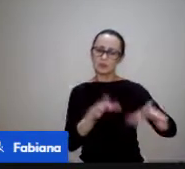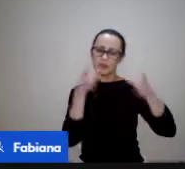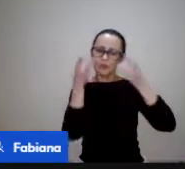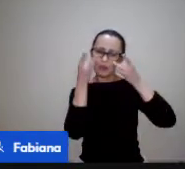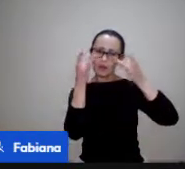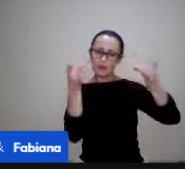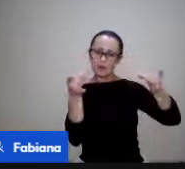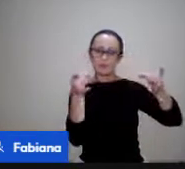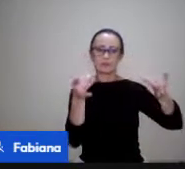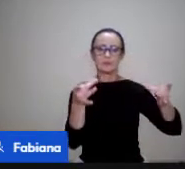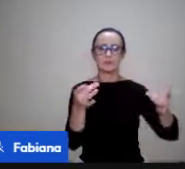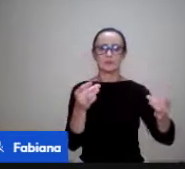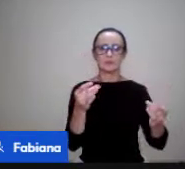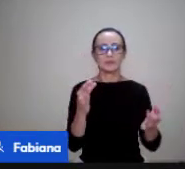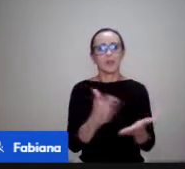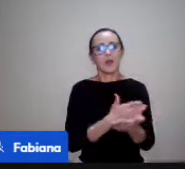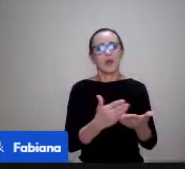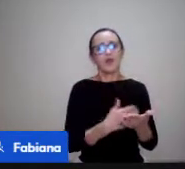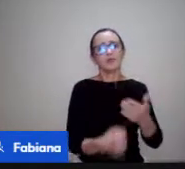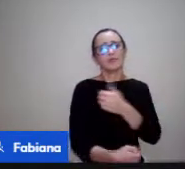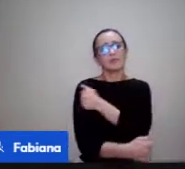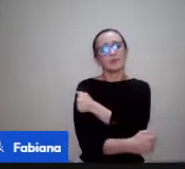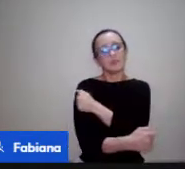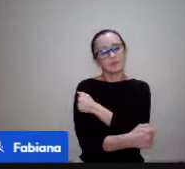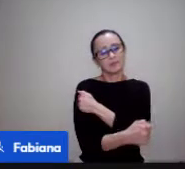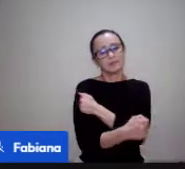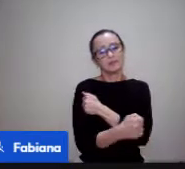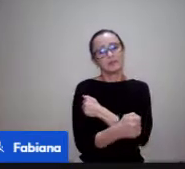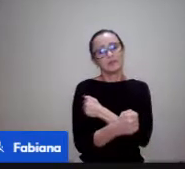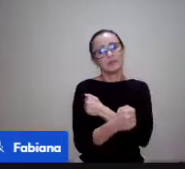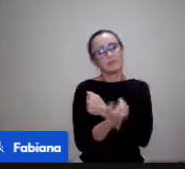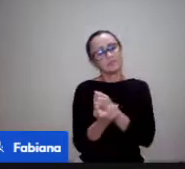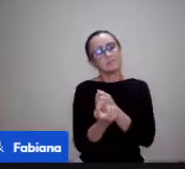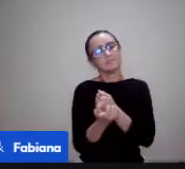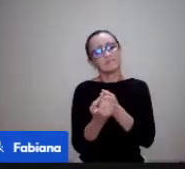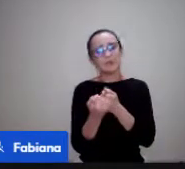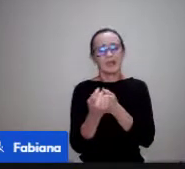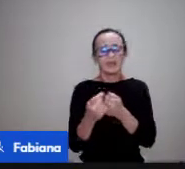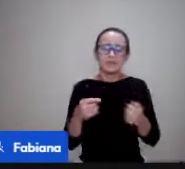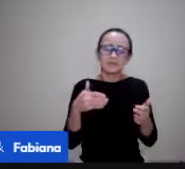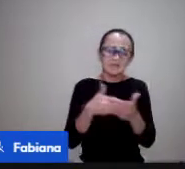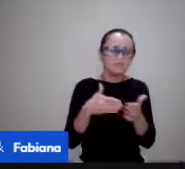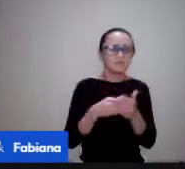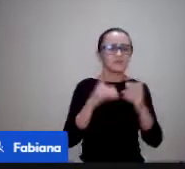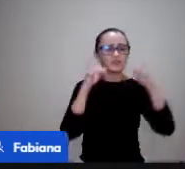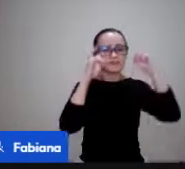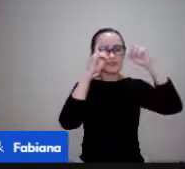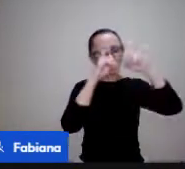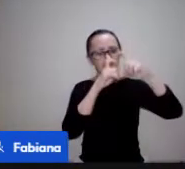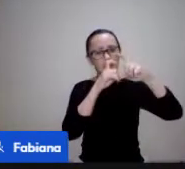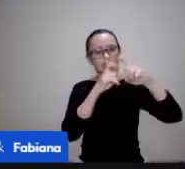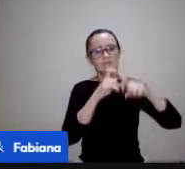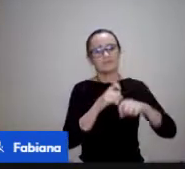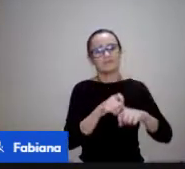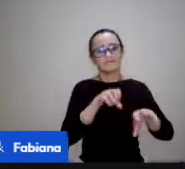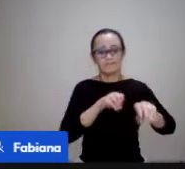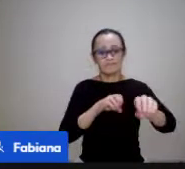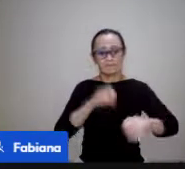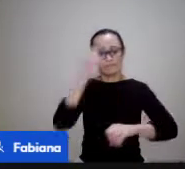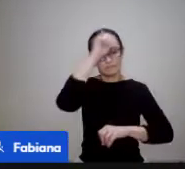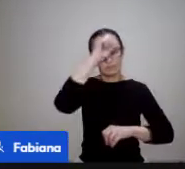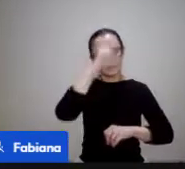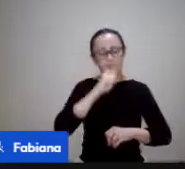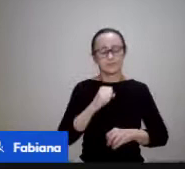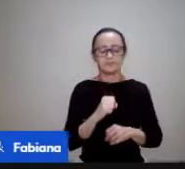alunos com algumas defasagens no processo de ensino e aprendizagem. Então, vamos ter como foco principal esse